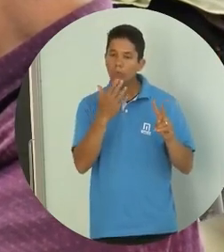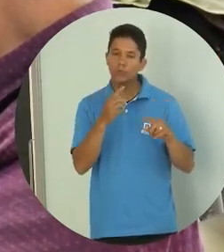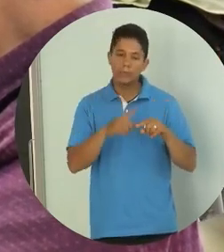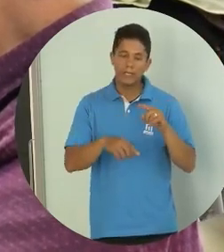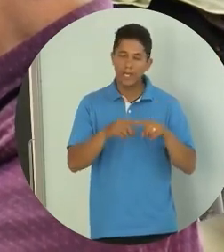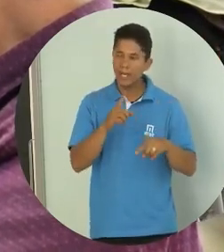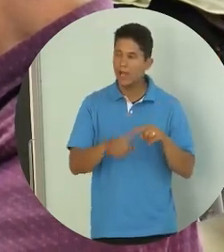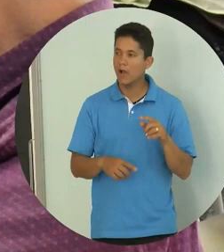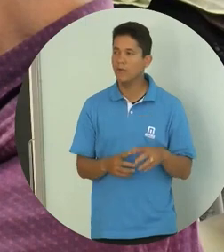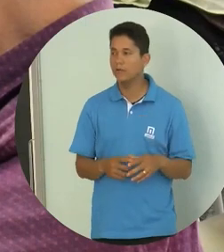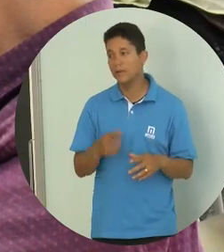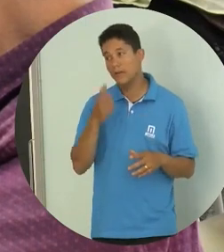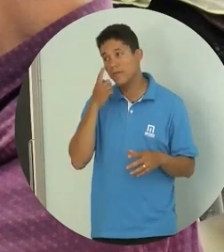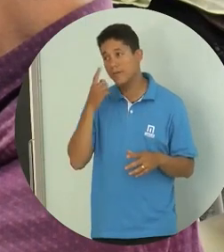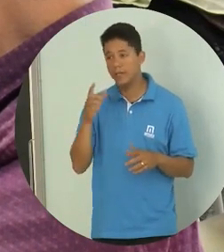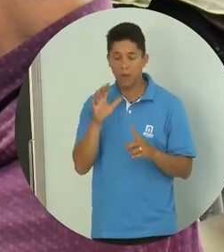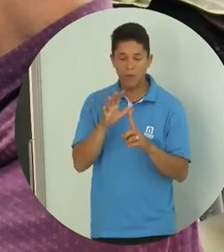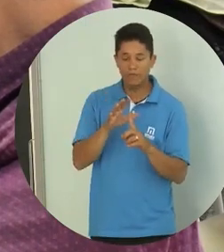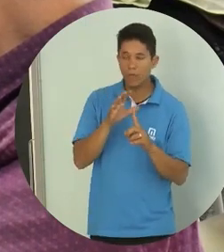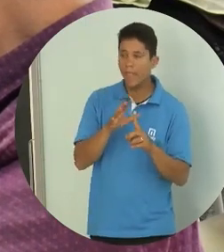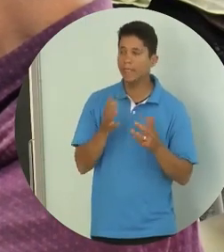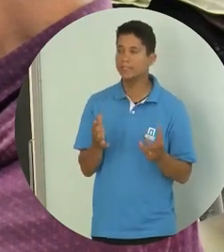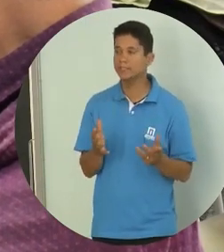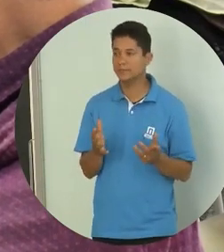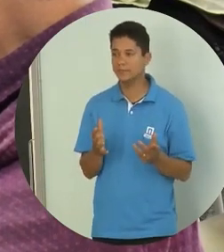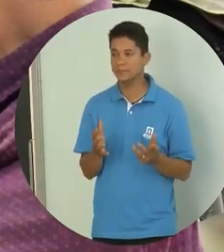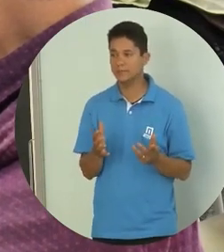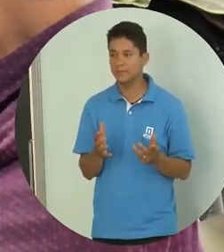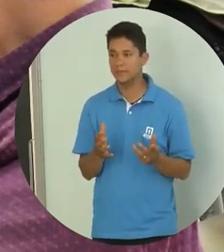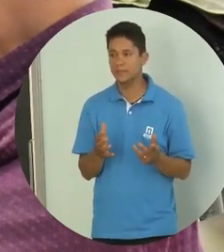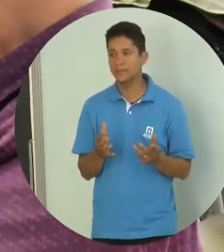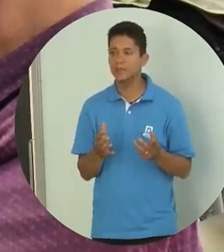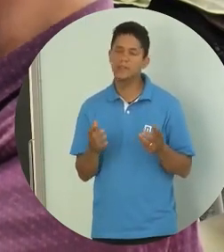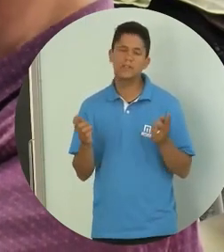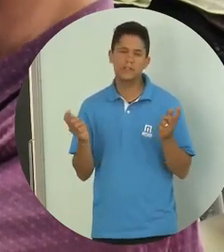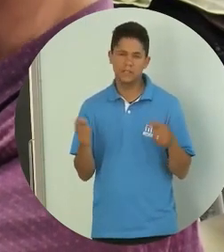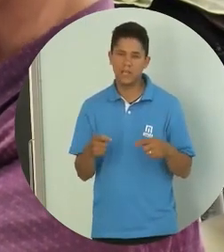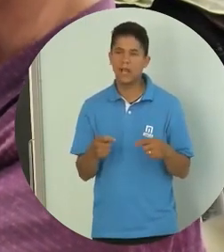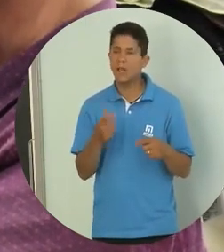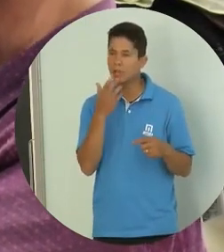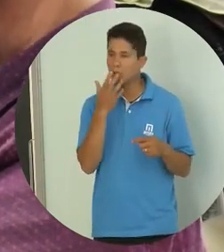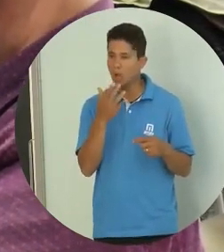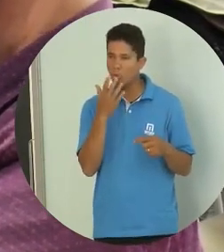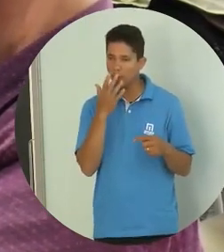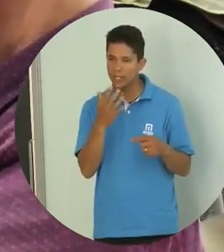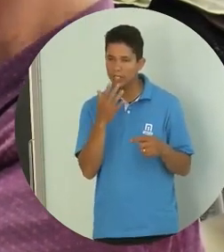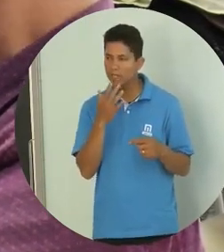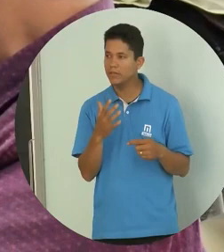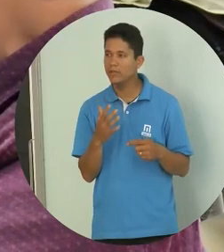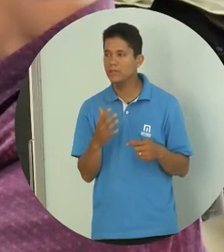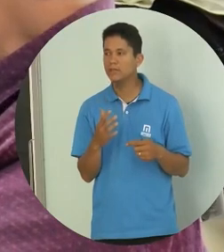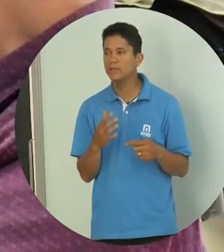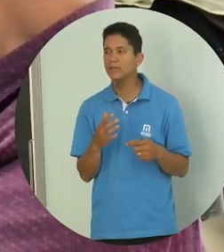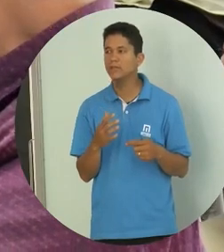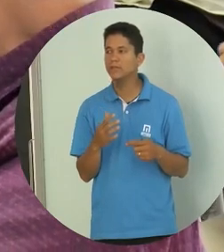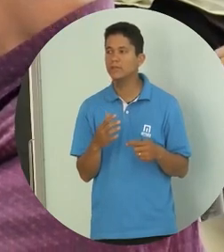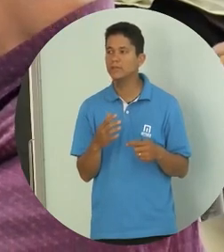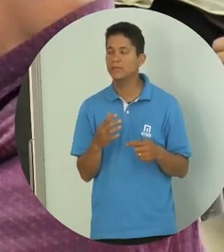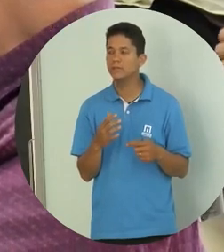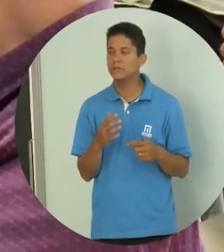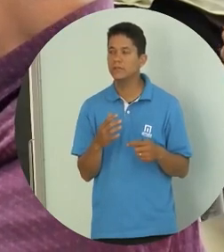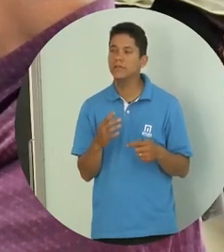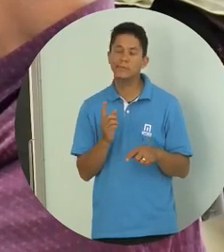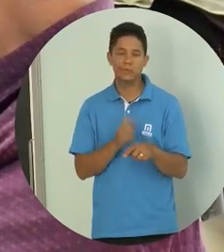influências. Então é possível também colorir o material, mudar tempo